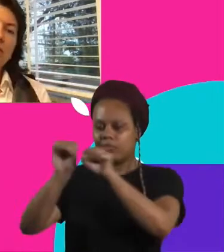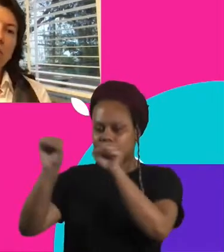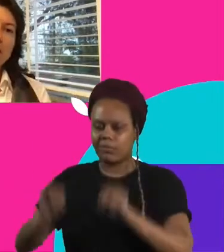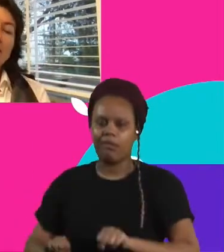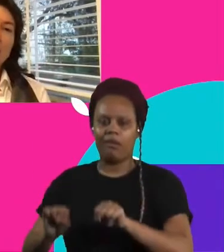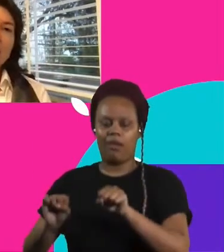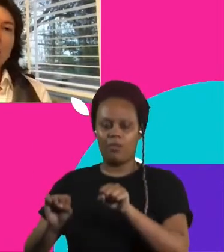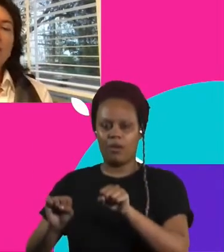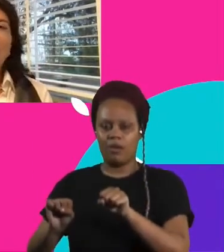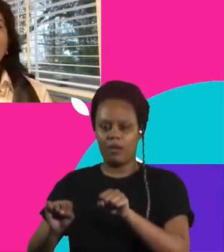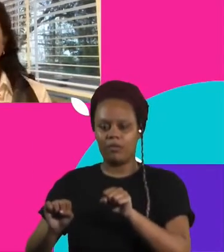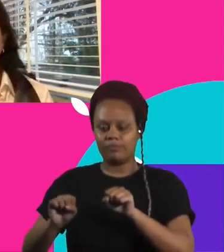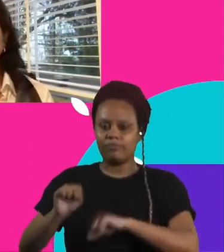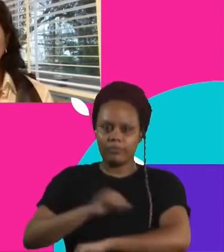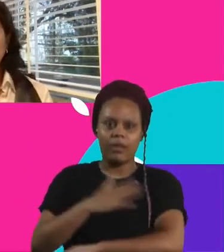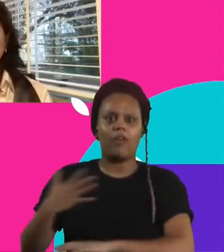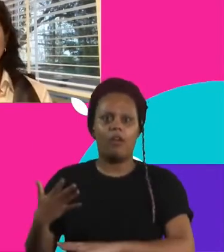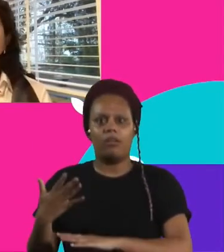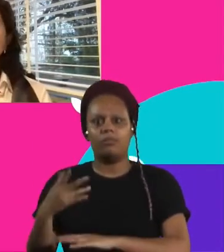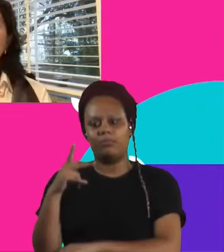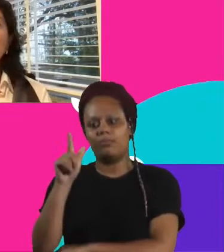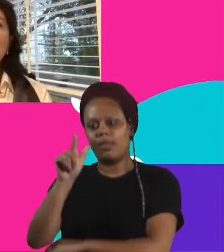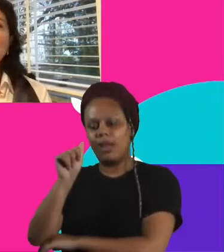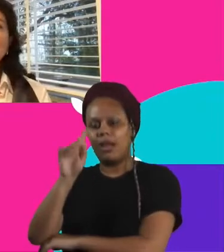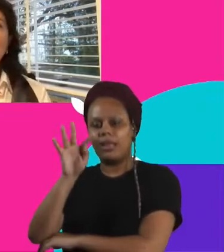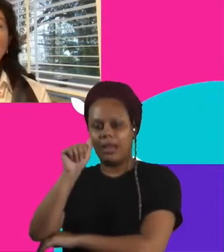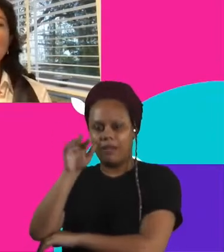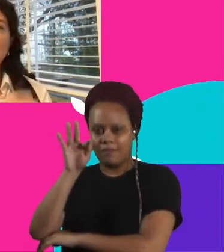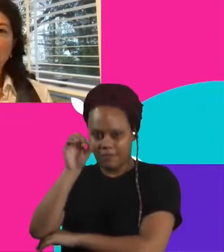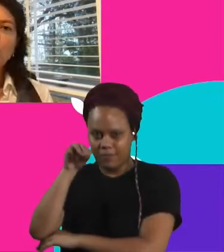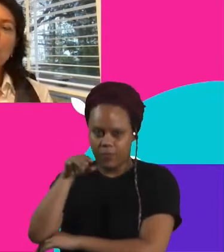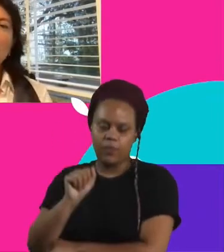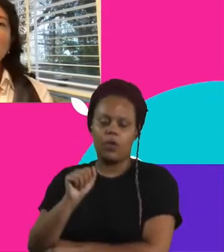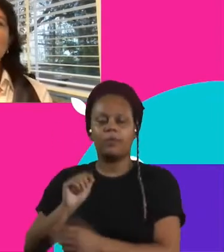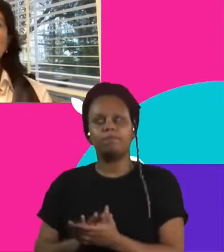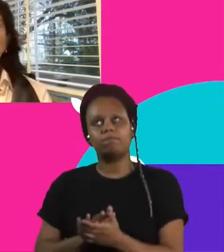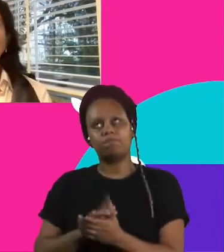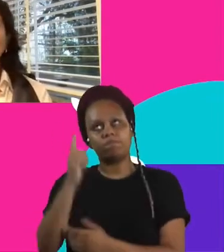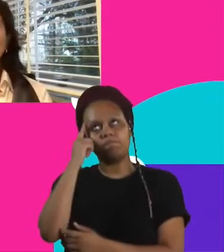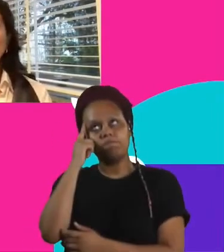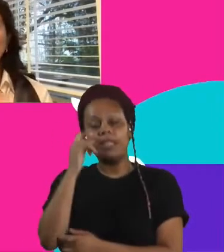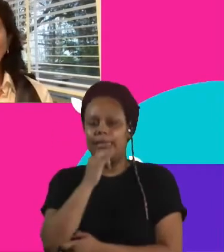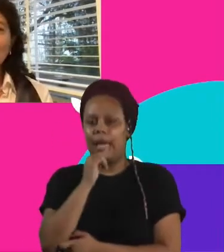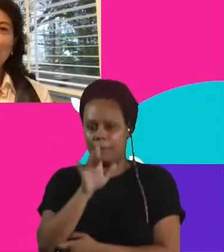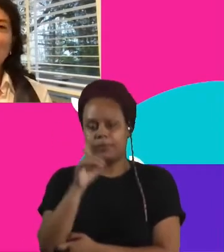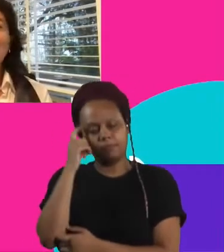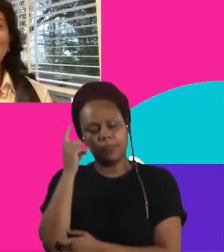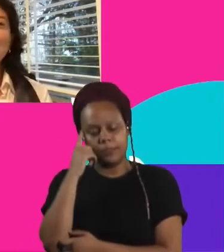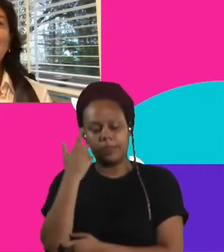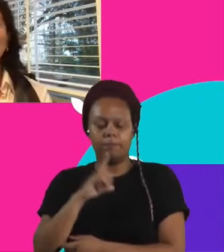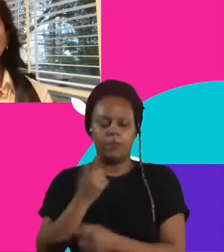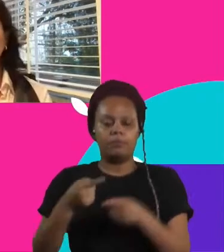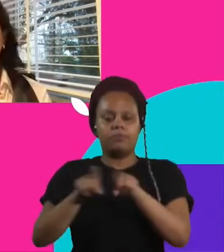plataformas, informação. Um exemplo disso que me vem à cabeça, um trabalho até feito em parceria com o Social Good em outros